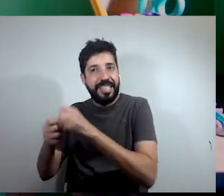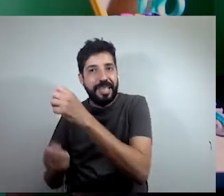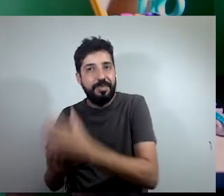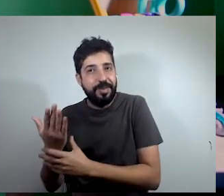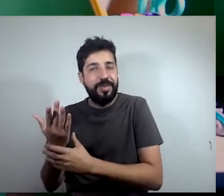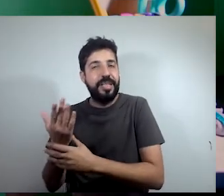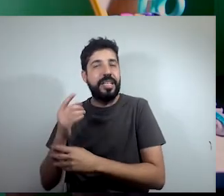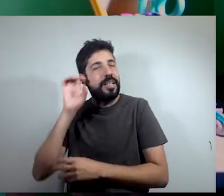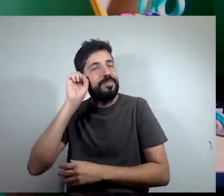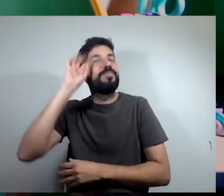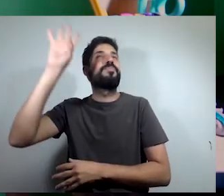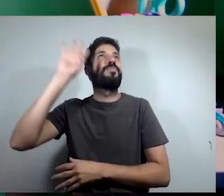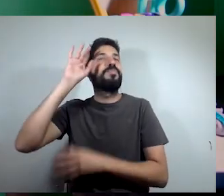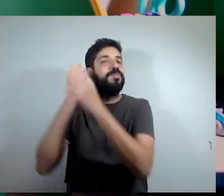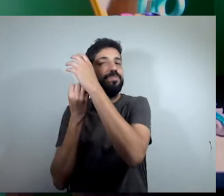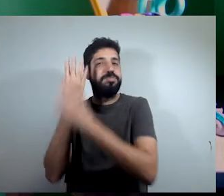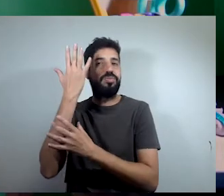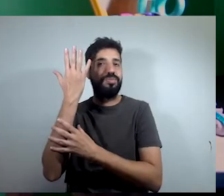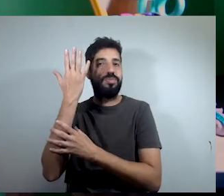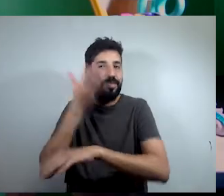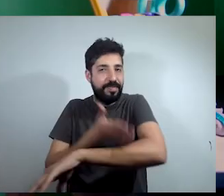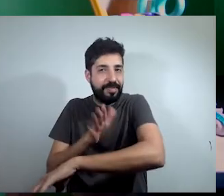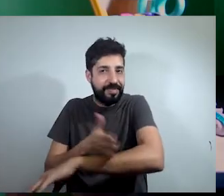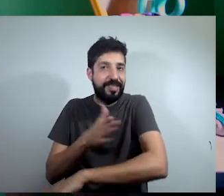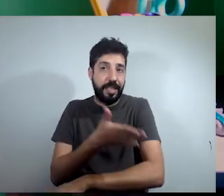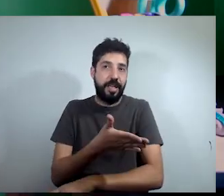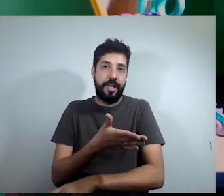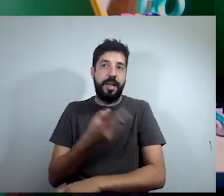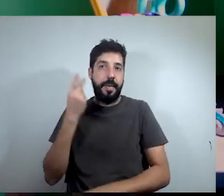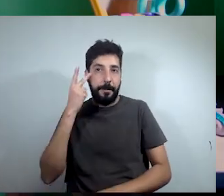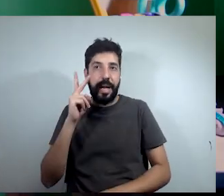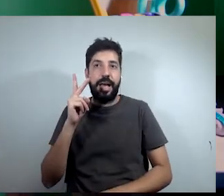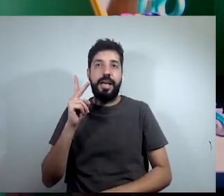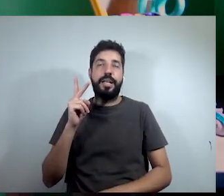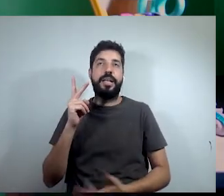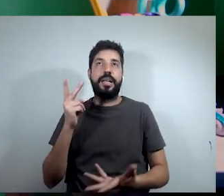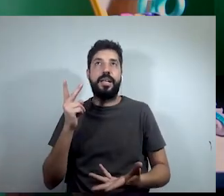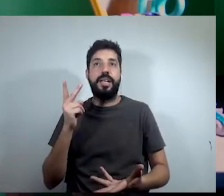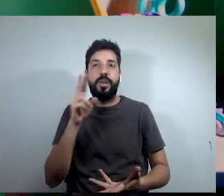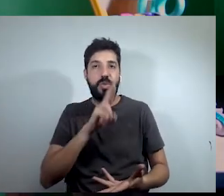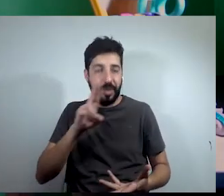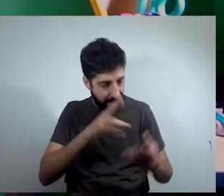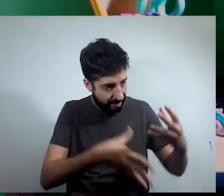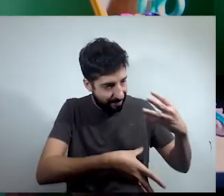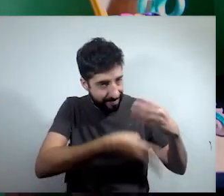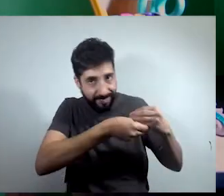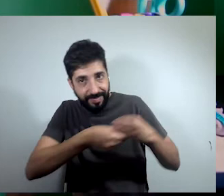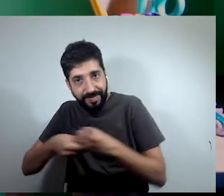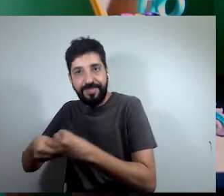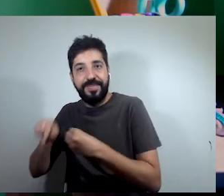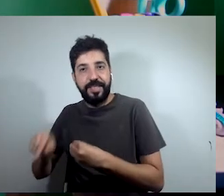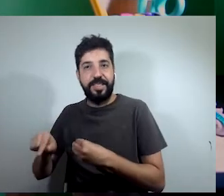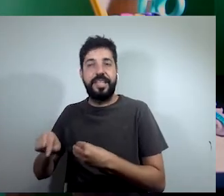mundo imaginário em cima daquela prática ali, compensando esse tempo de tela. Seria muito bacana se